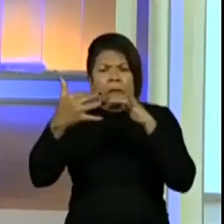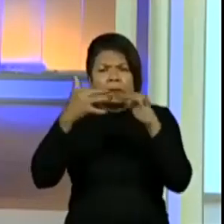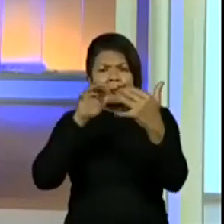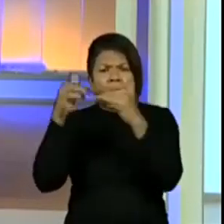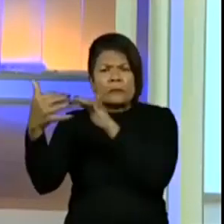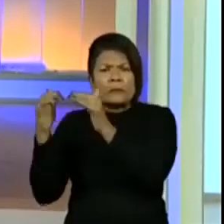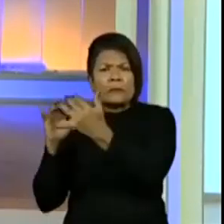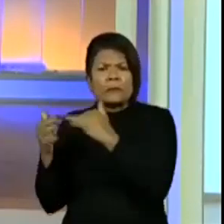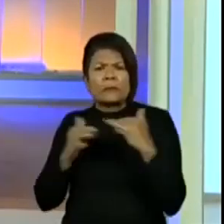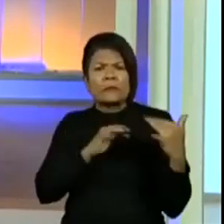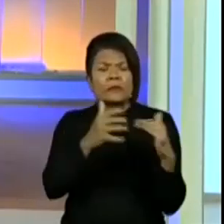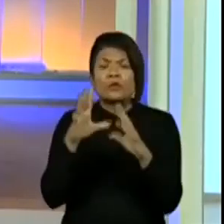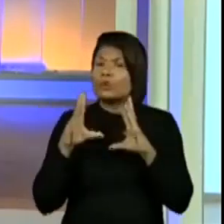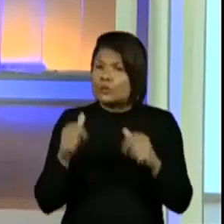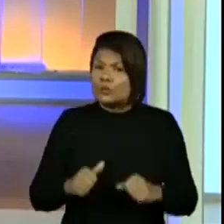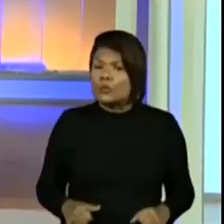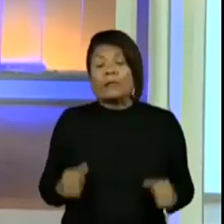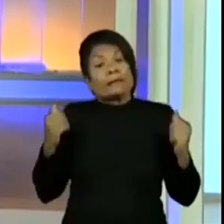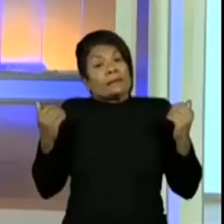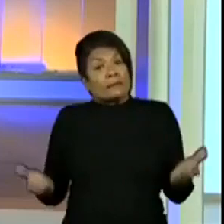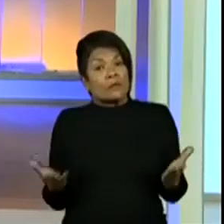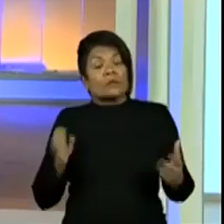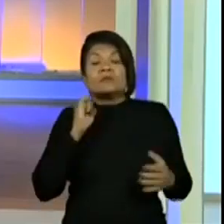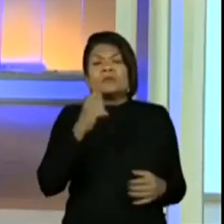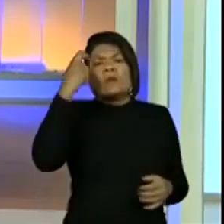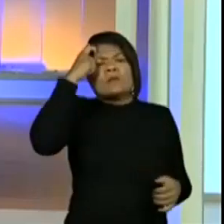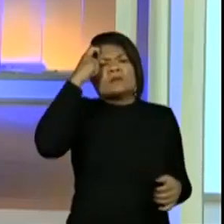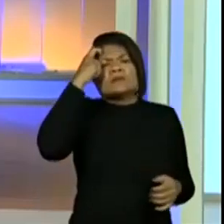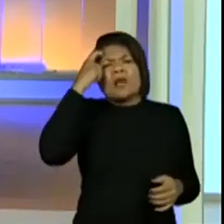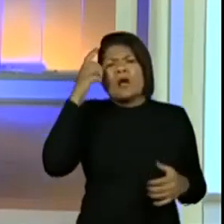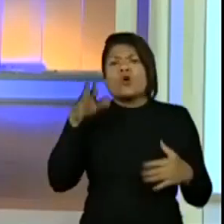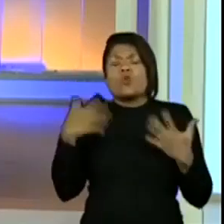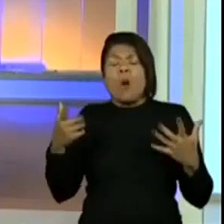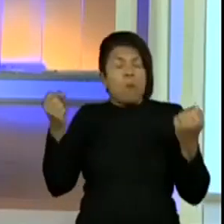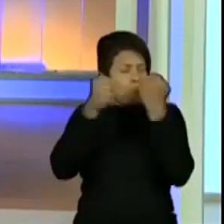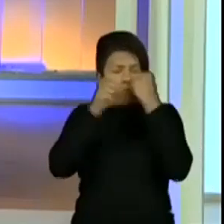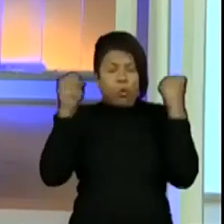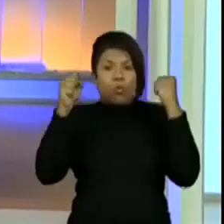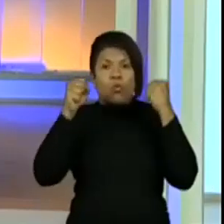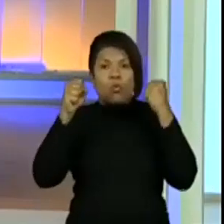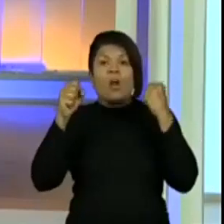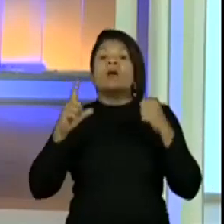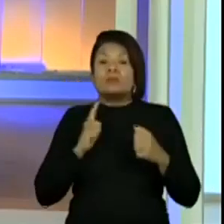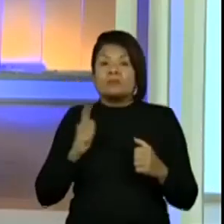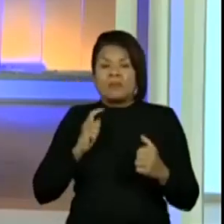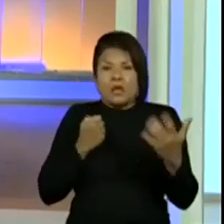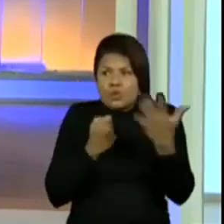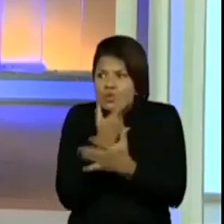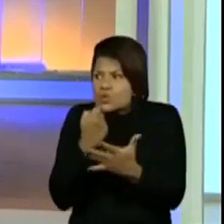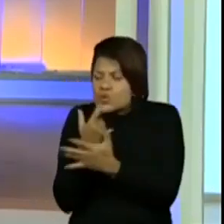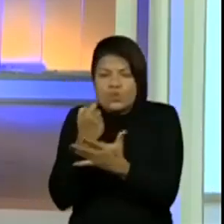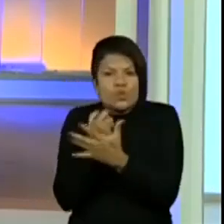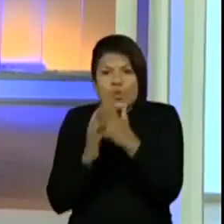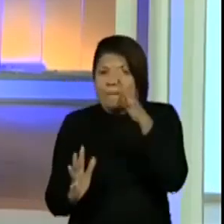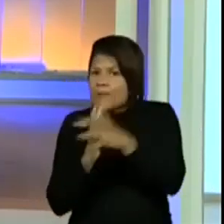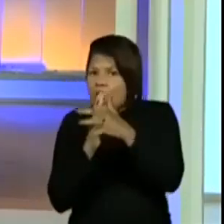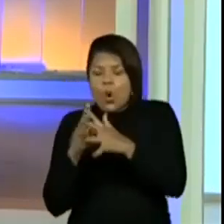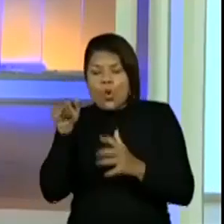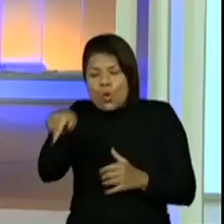articula. Então, se a gente pensar qual foi o grande boom do consumo de recursos